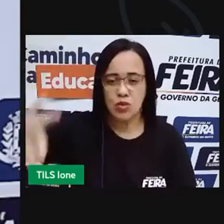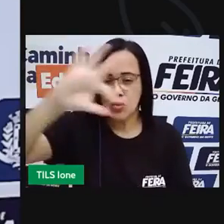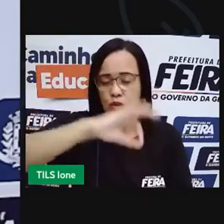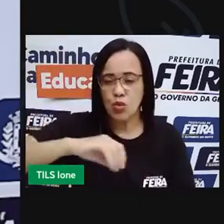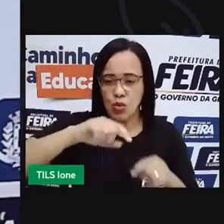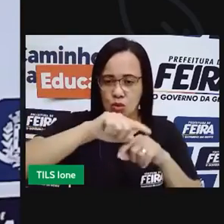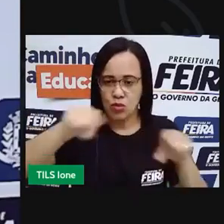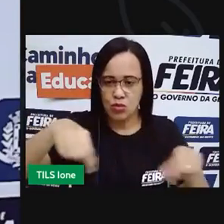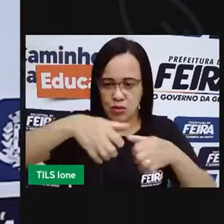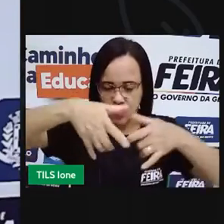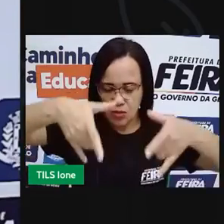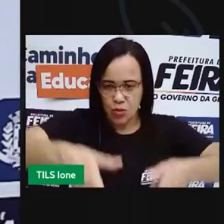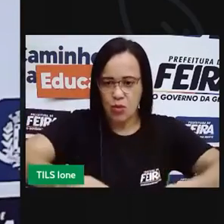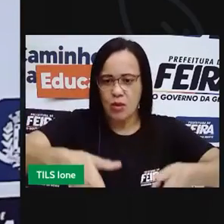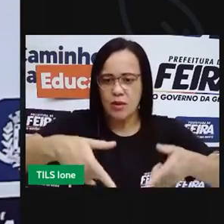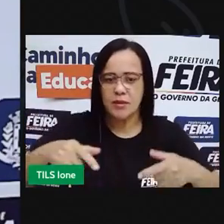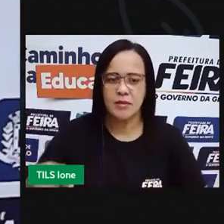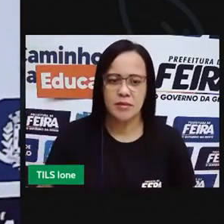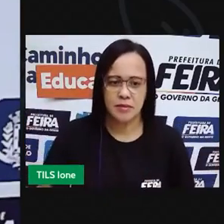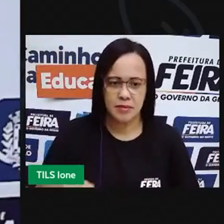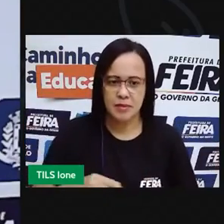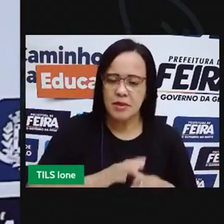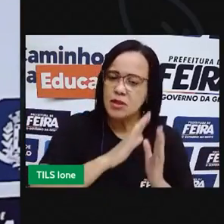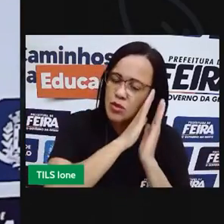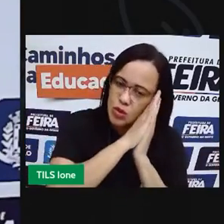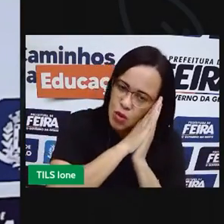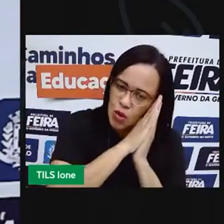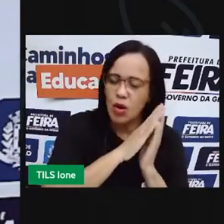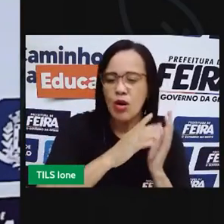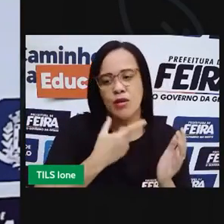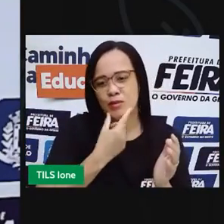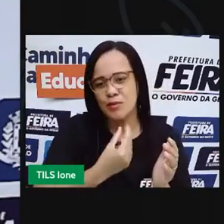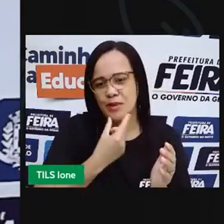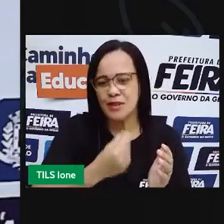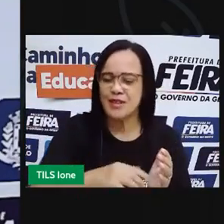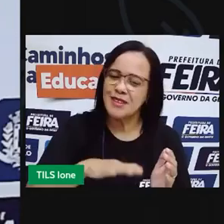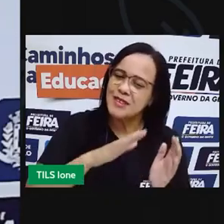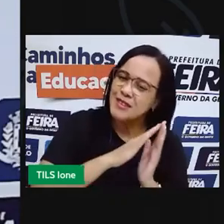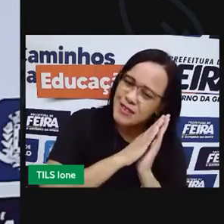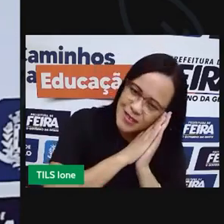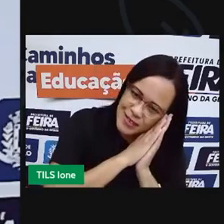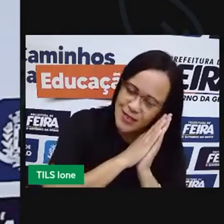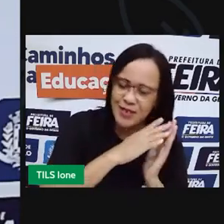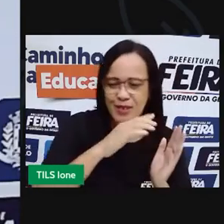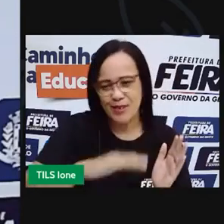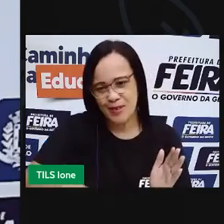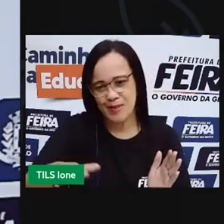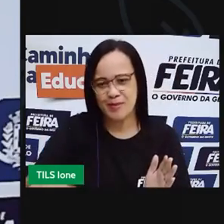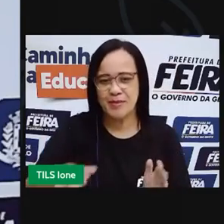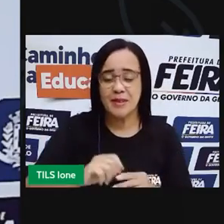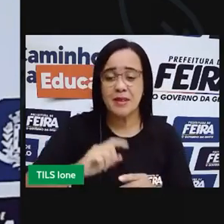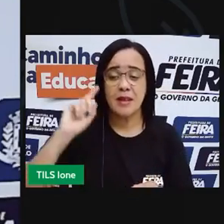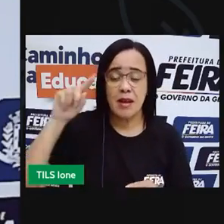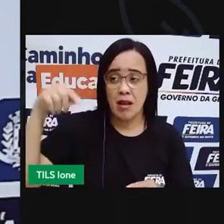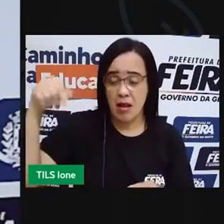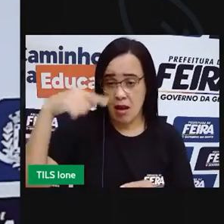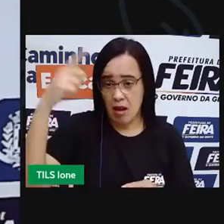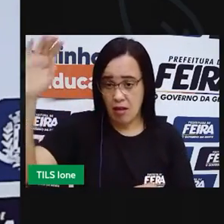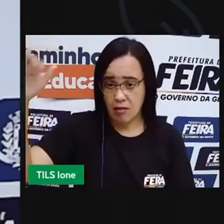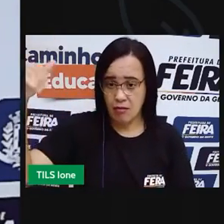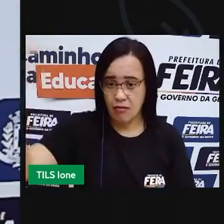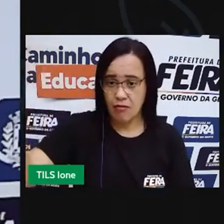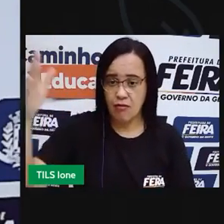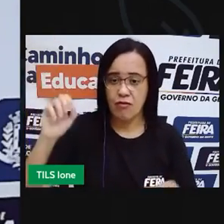aí o Douro em Portugal poder soltar o